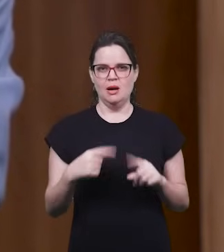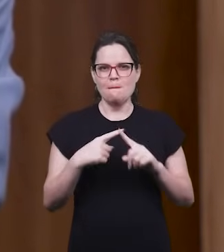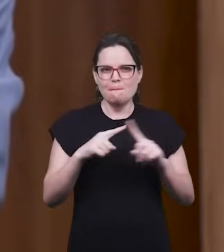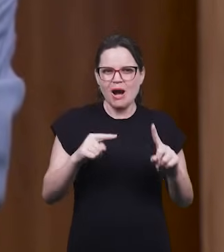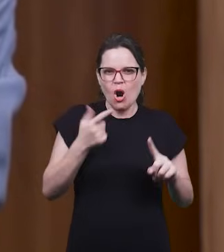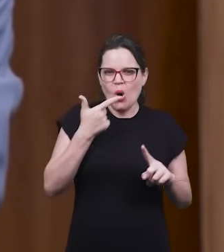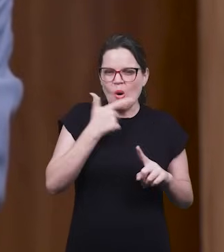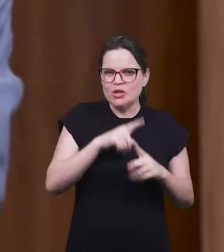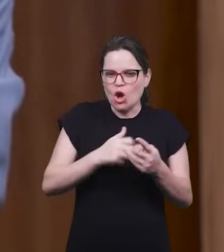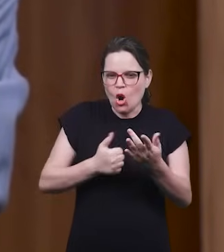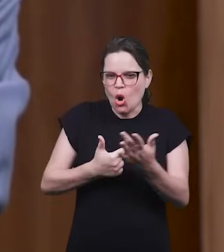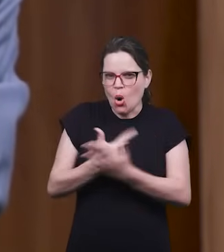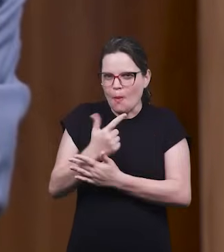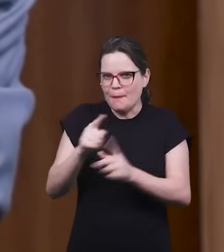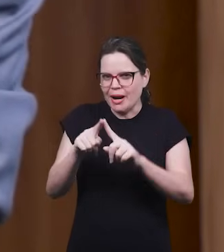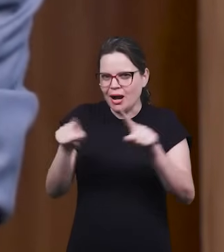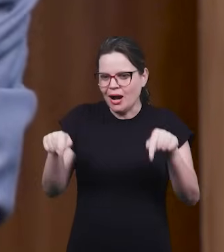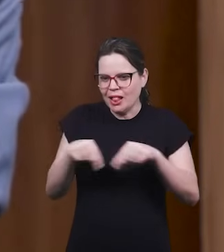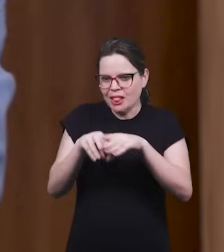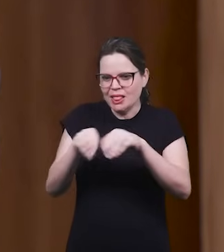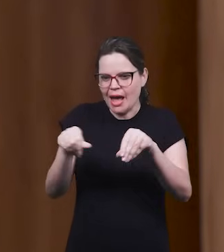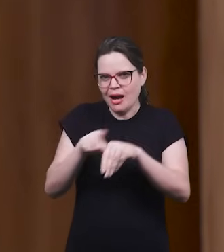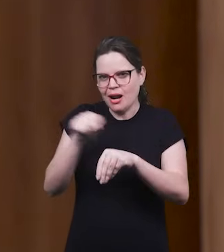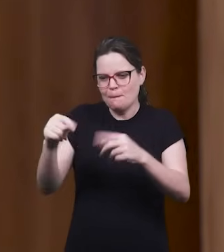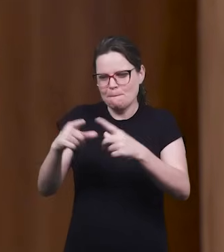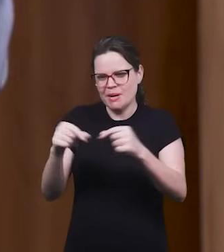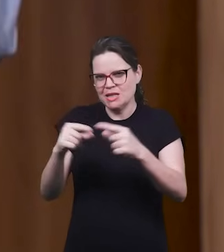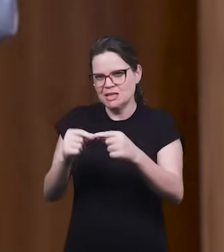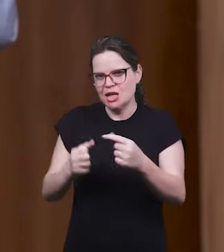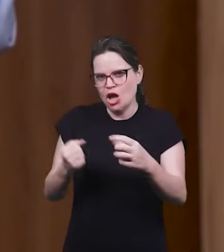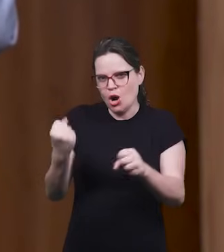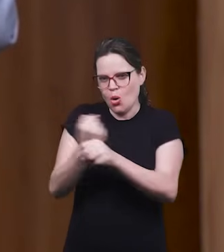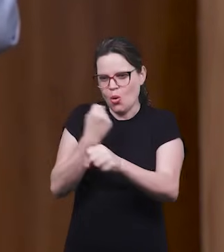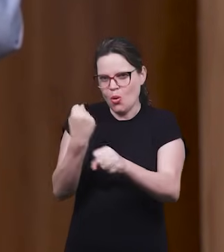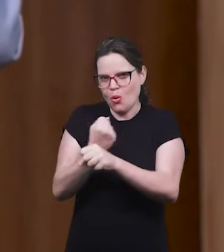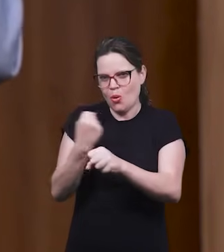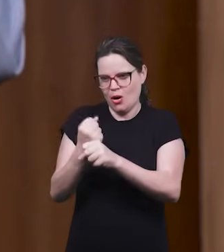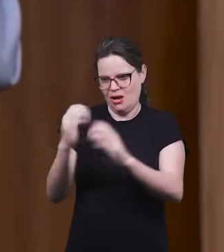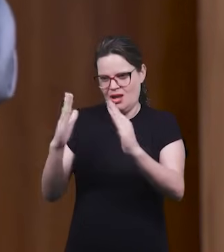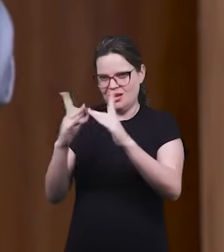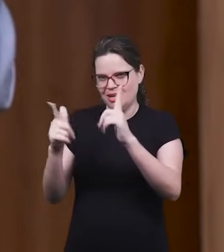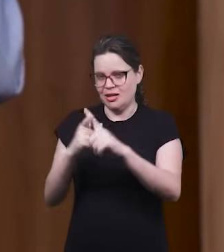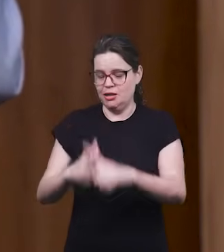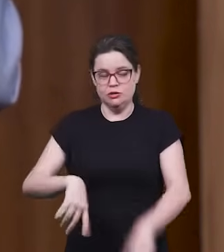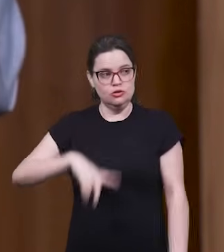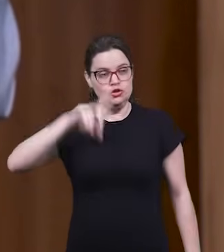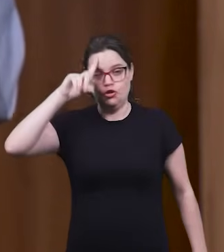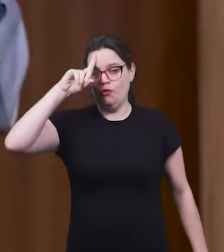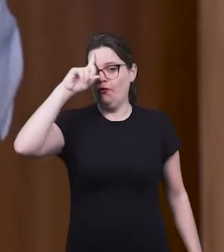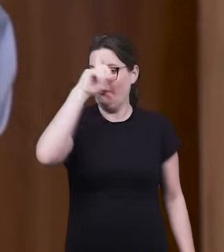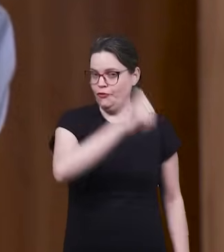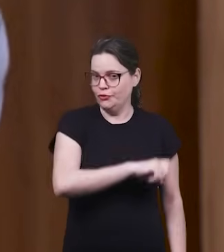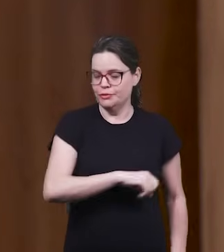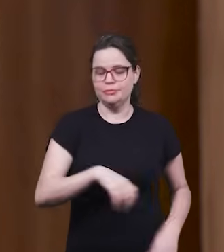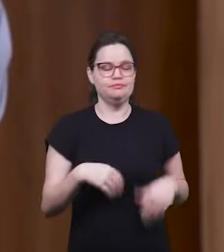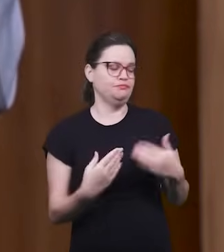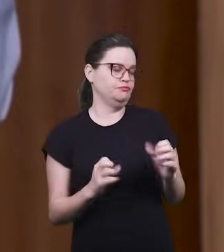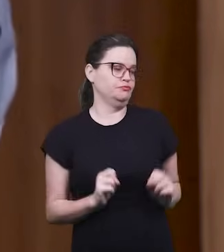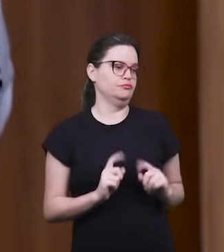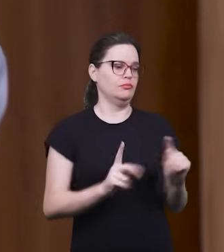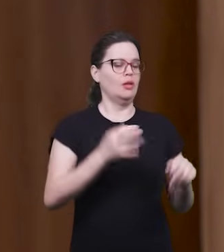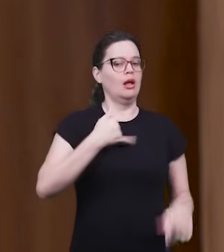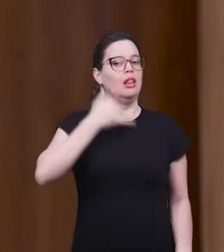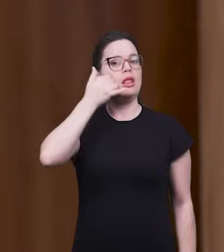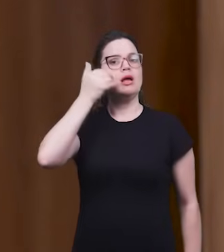igreja era coisa impossível. Aí nós avisamos a um pastor, que por sinal era até um advogado lá, muito